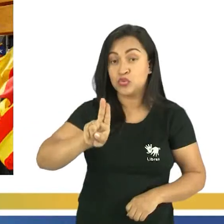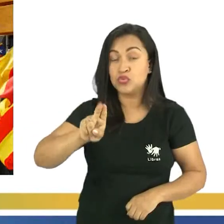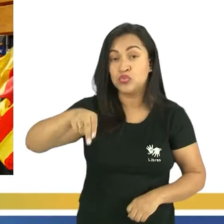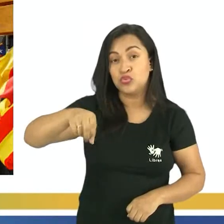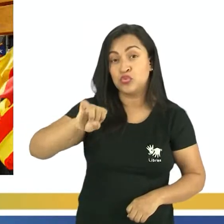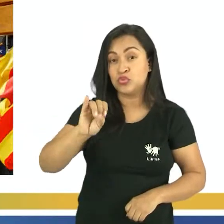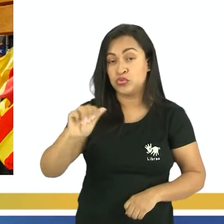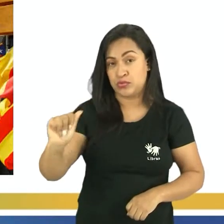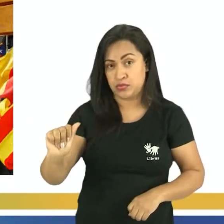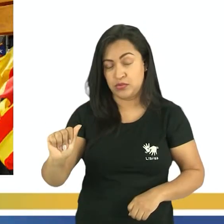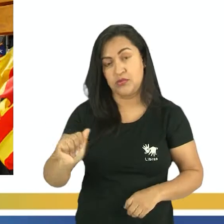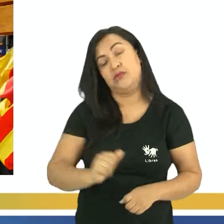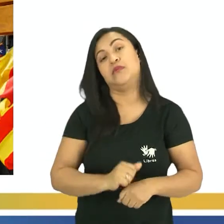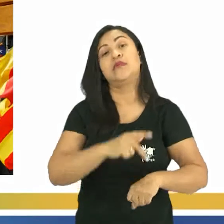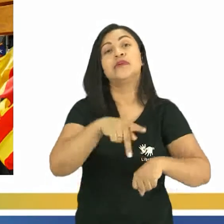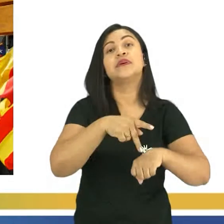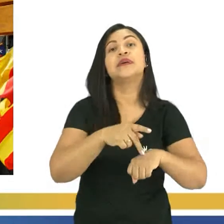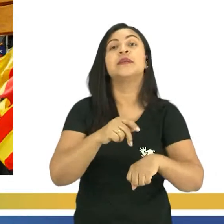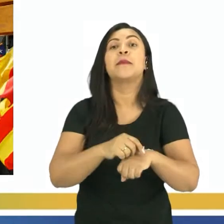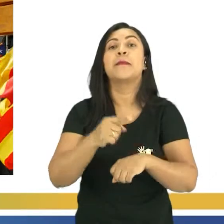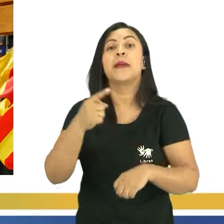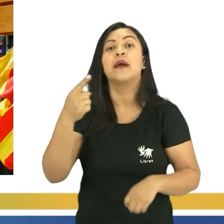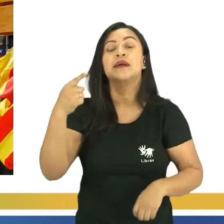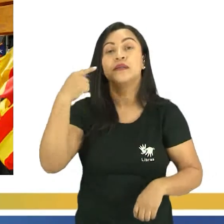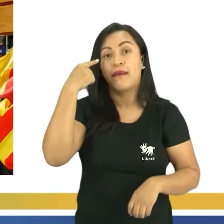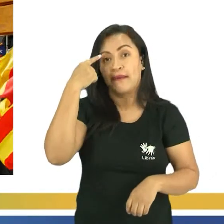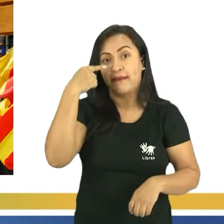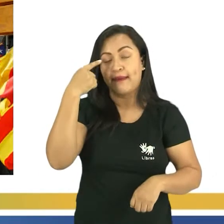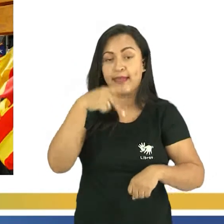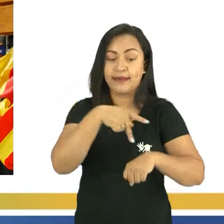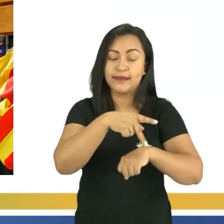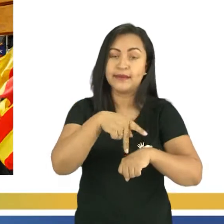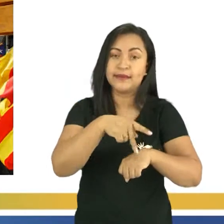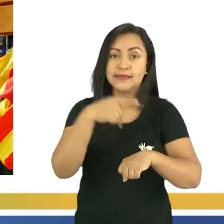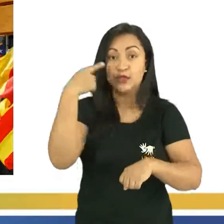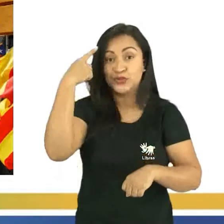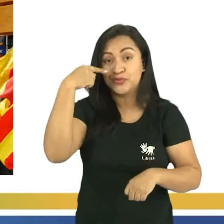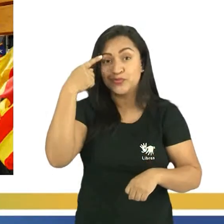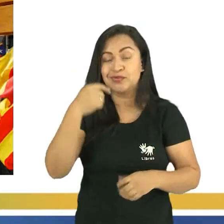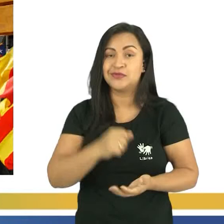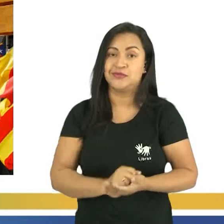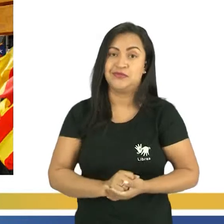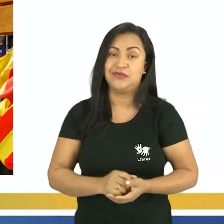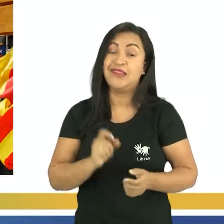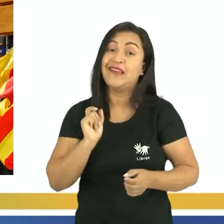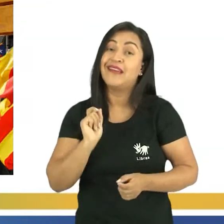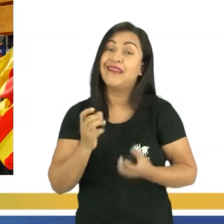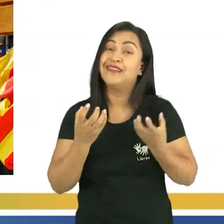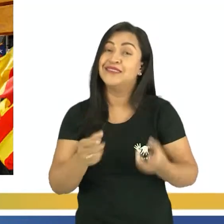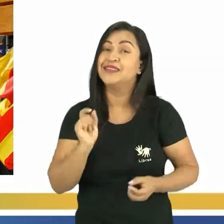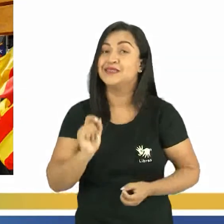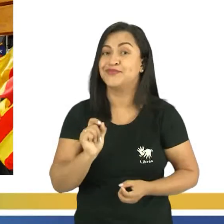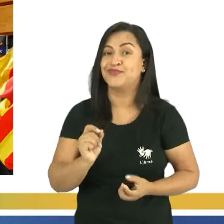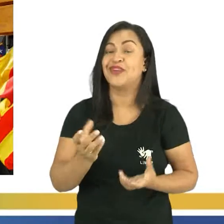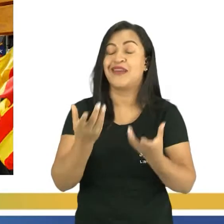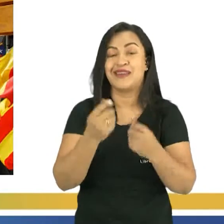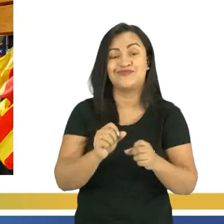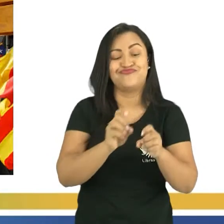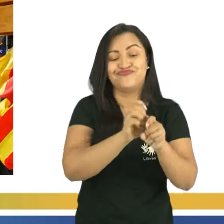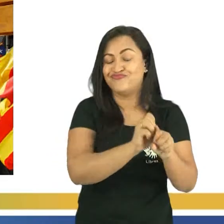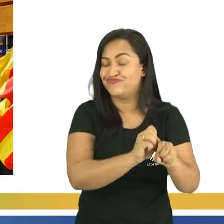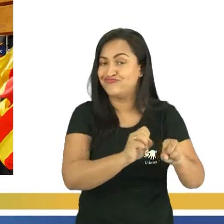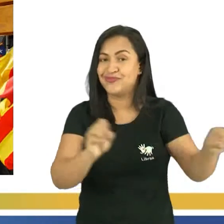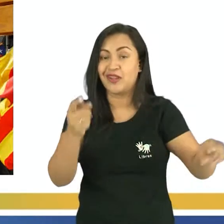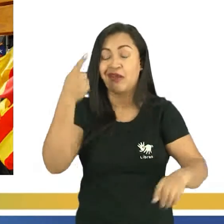industrial, com principal cidade Barcelona, né, e eles querem independência. Ano passado, 2019, eles